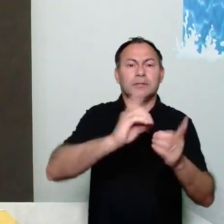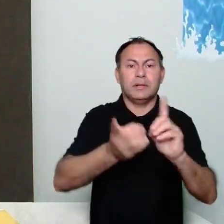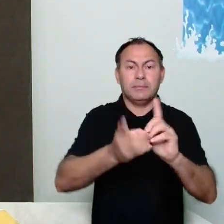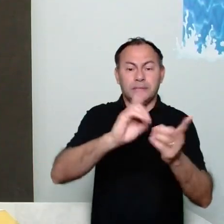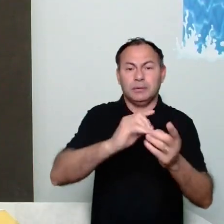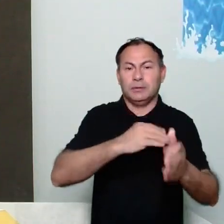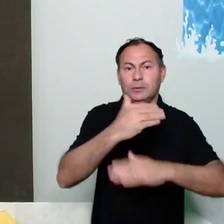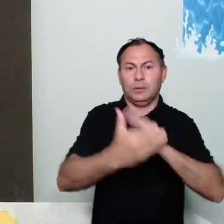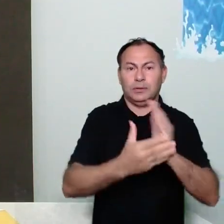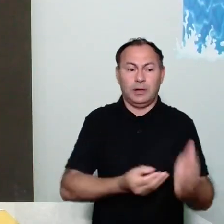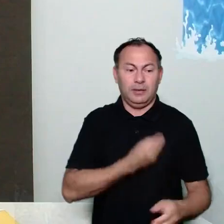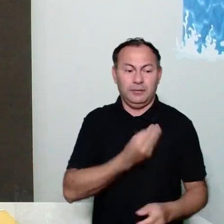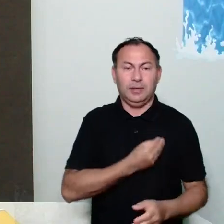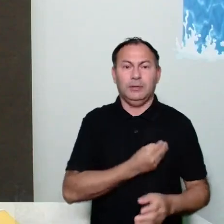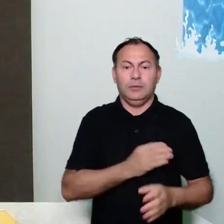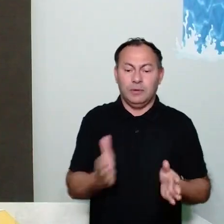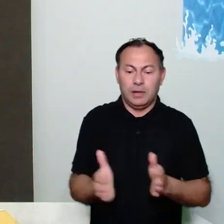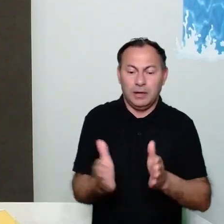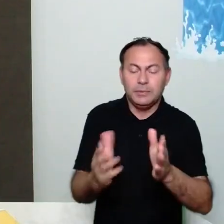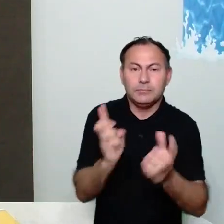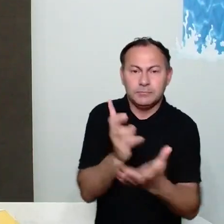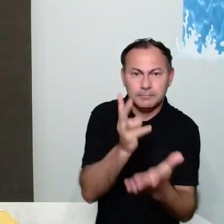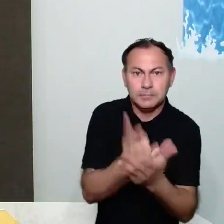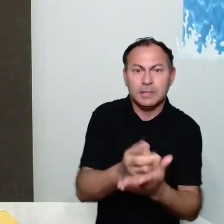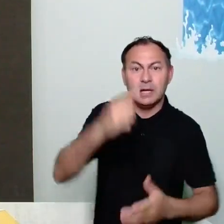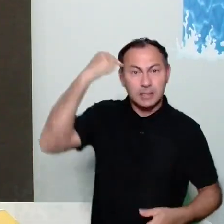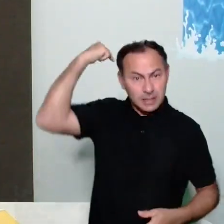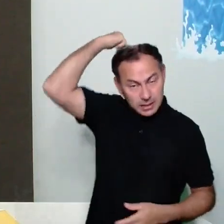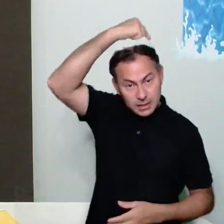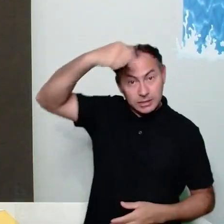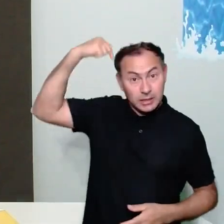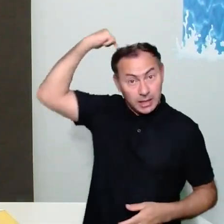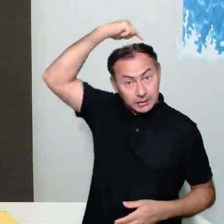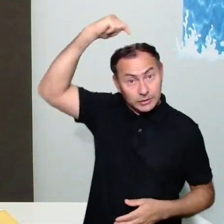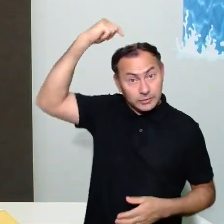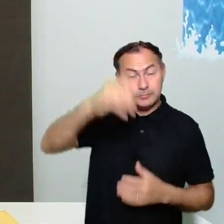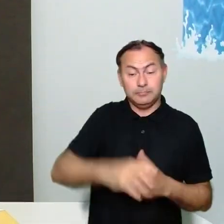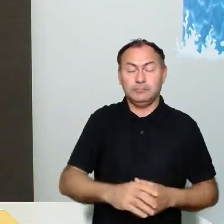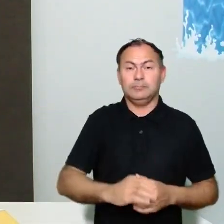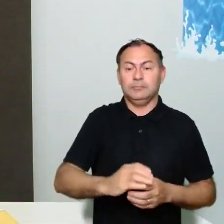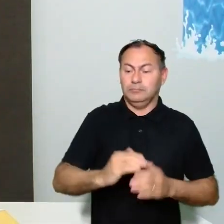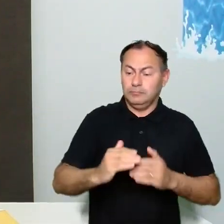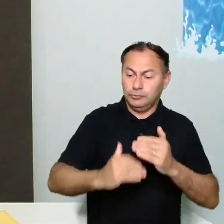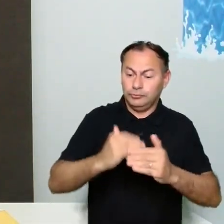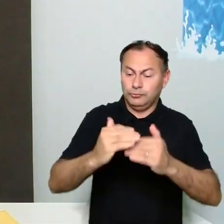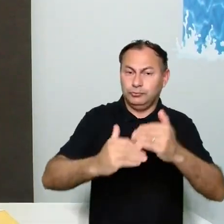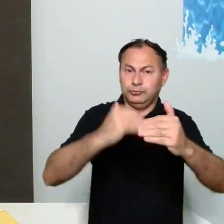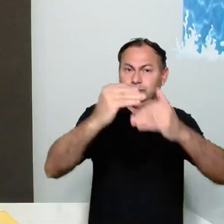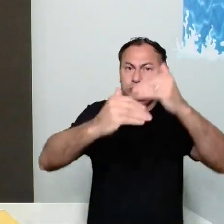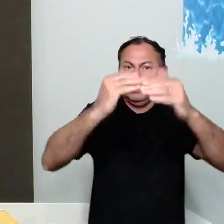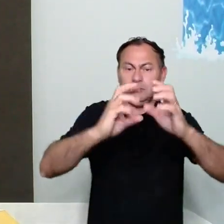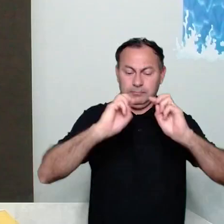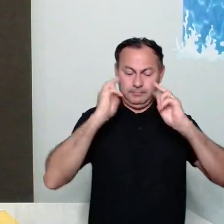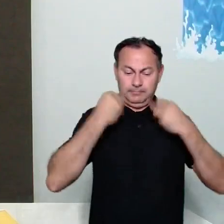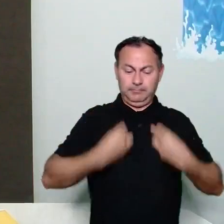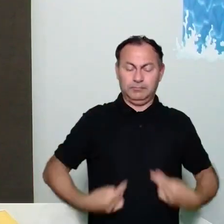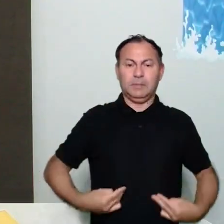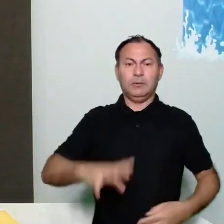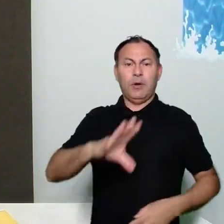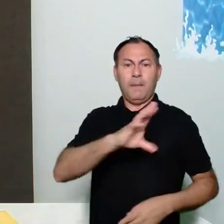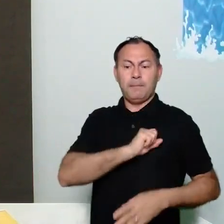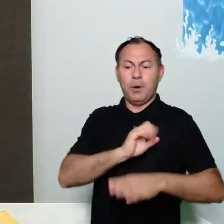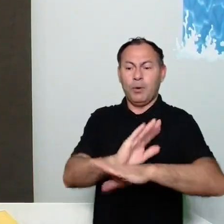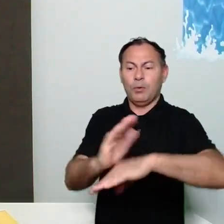dinamismo de toda a sua vida como um caminho contínuo de santidade, de um crescimento na humildade e na